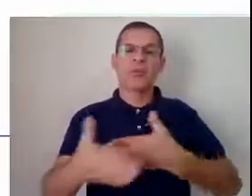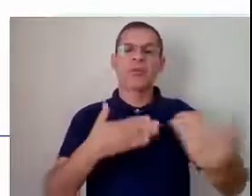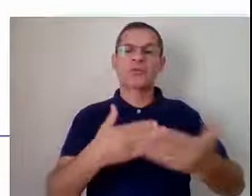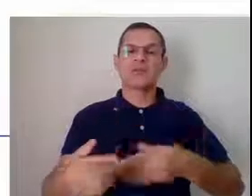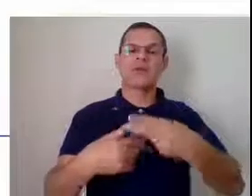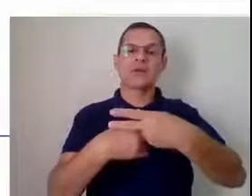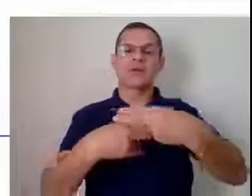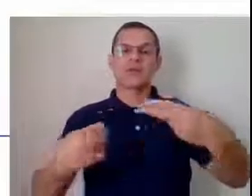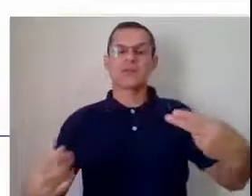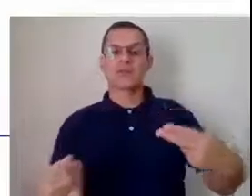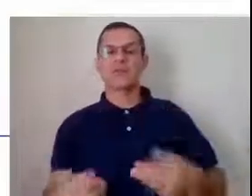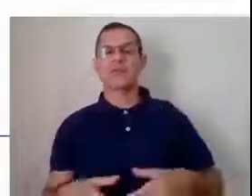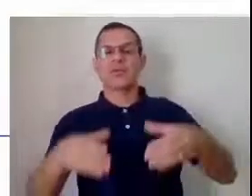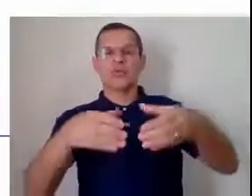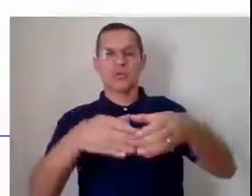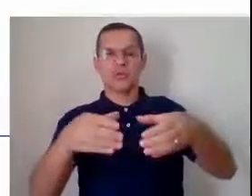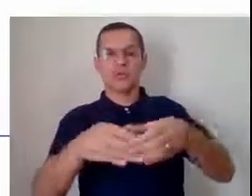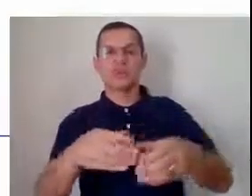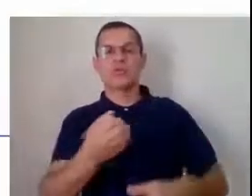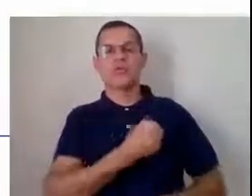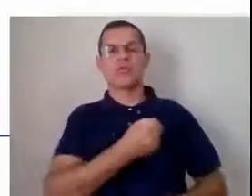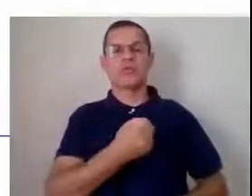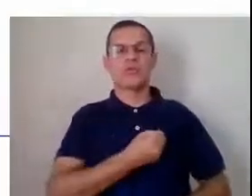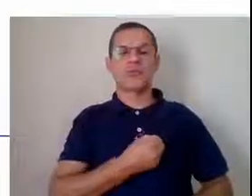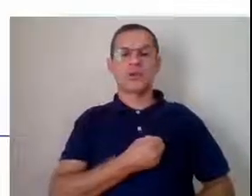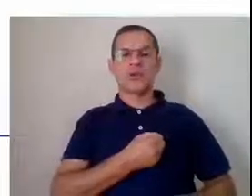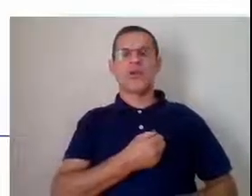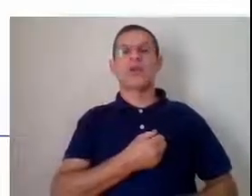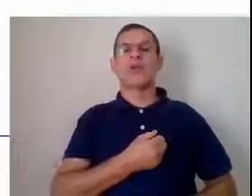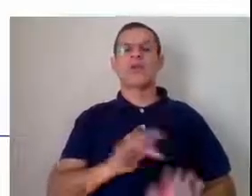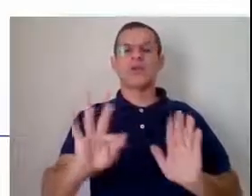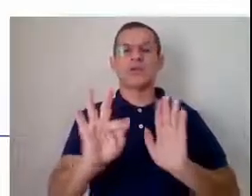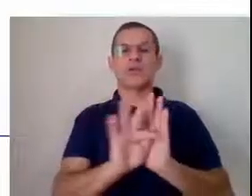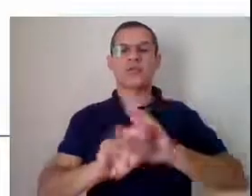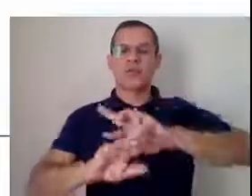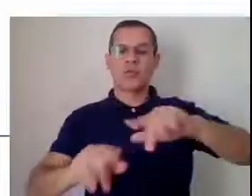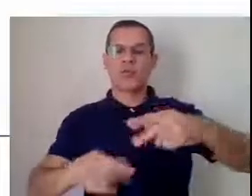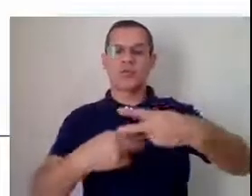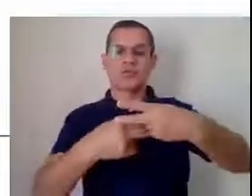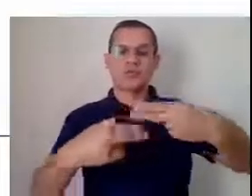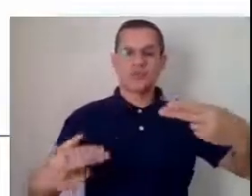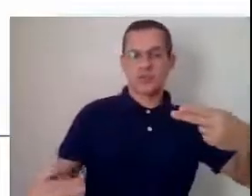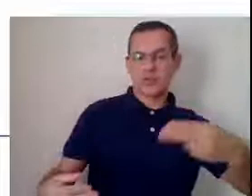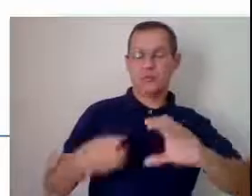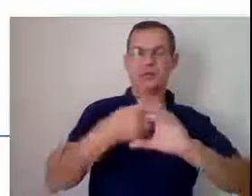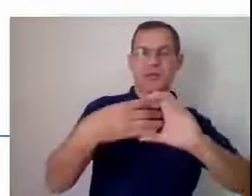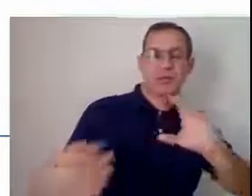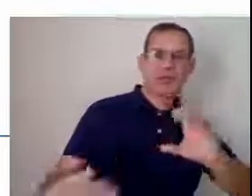de objetos, números, formas ou outros elementos com